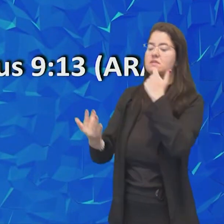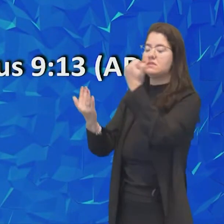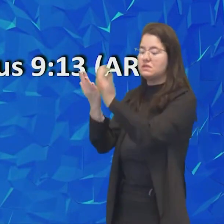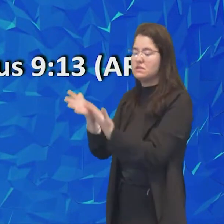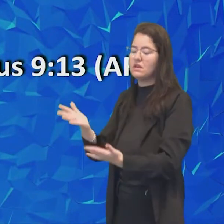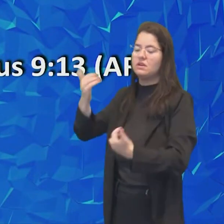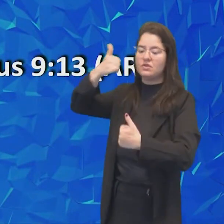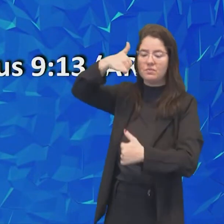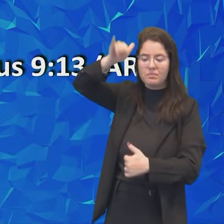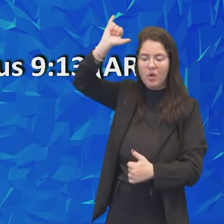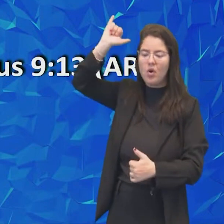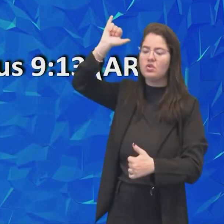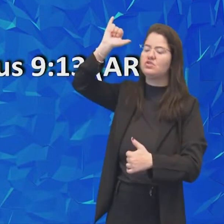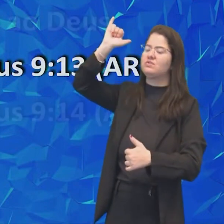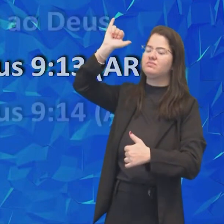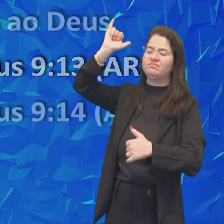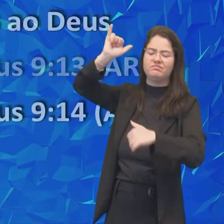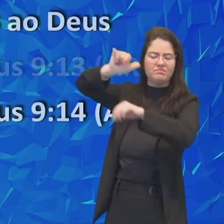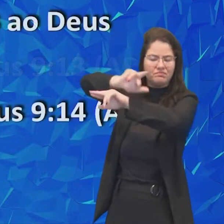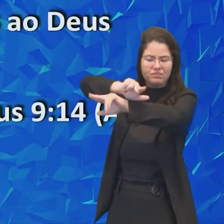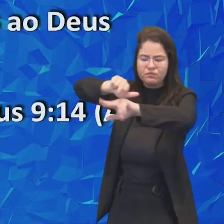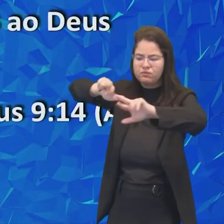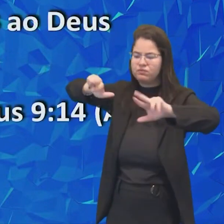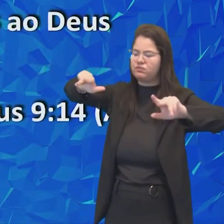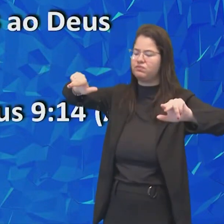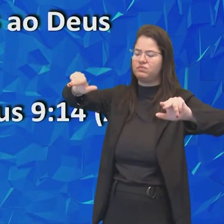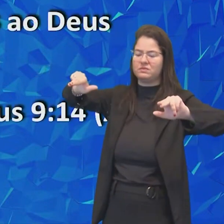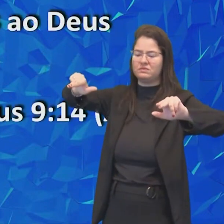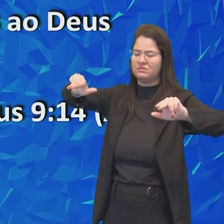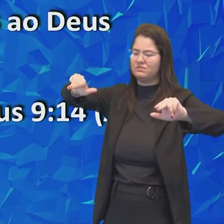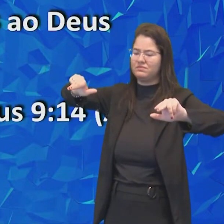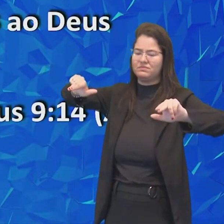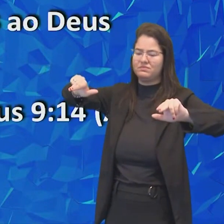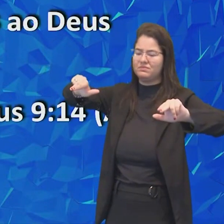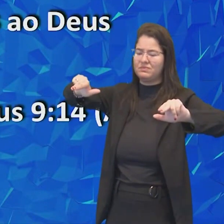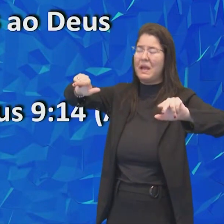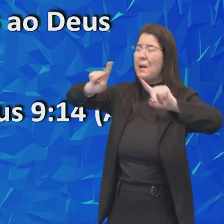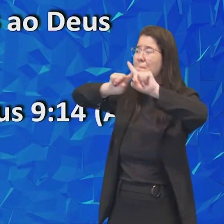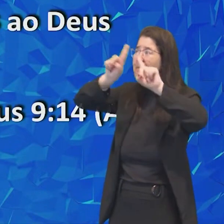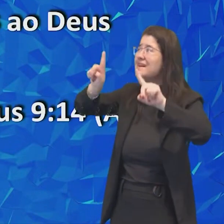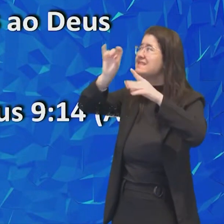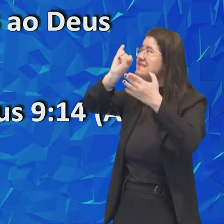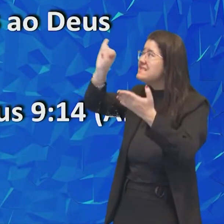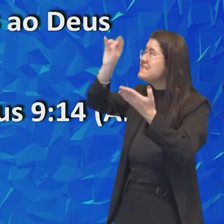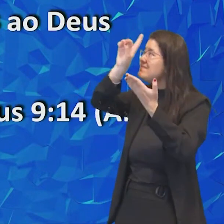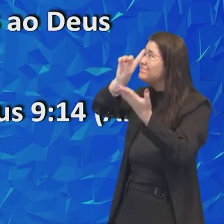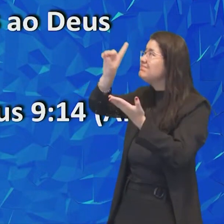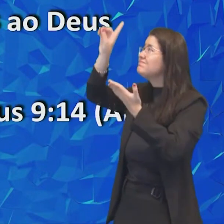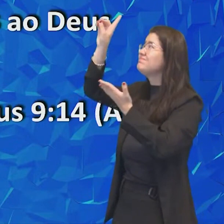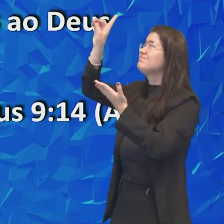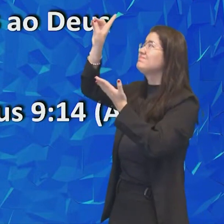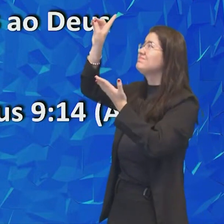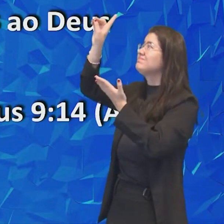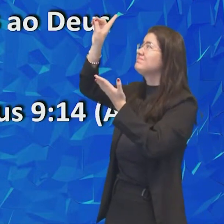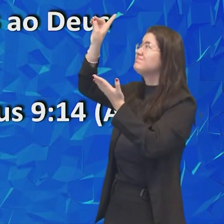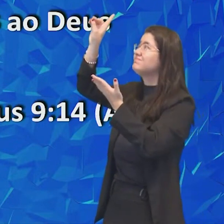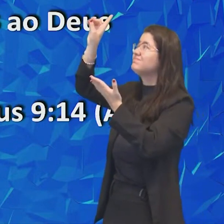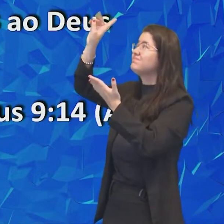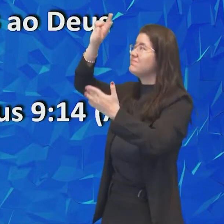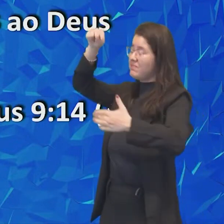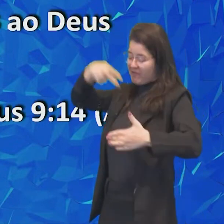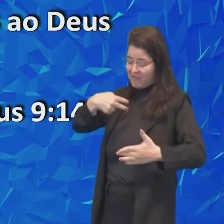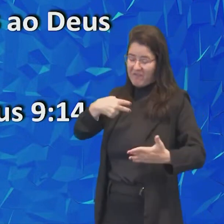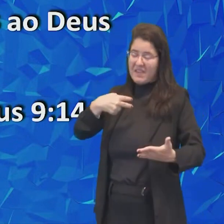quanto à purificação da carne, muito mais o sangue de Jesus Cristo, pelo Espírito eterno, a si mesmo se ofereceu sem